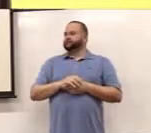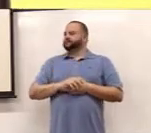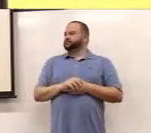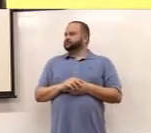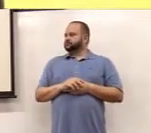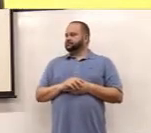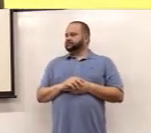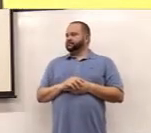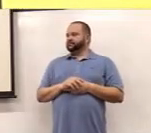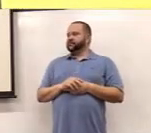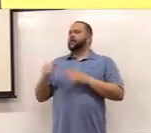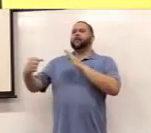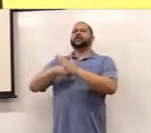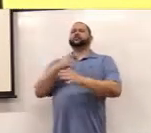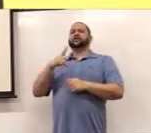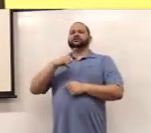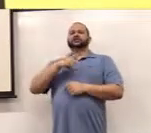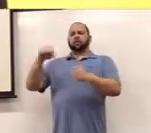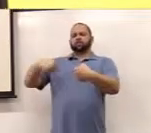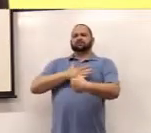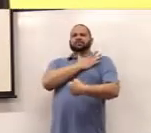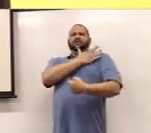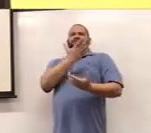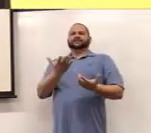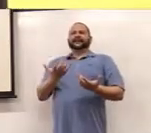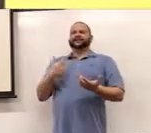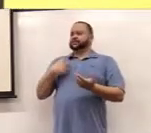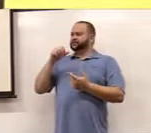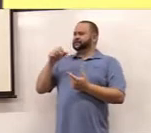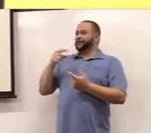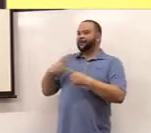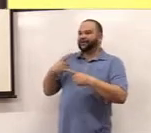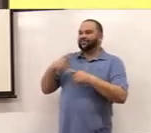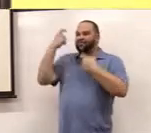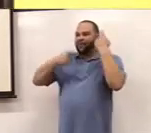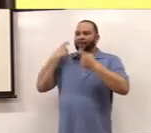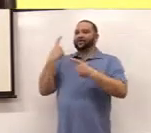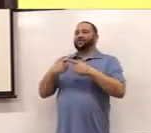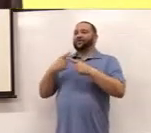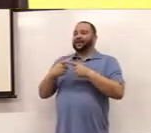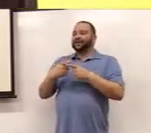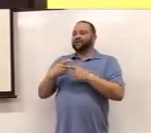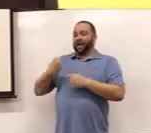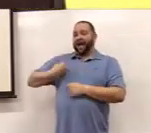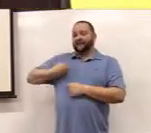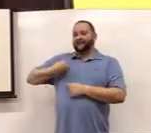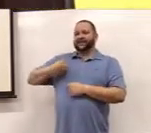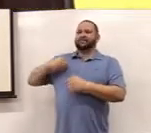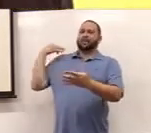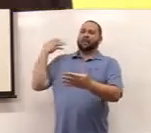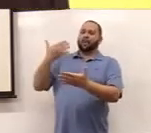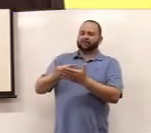Ele era músico, não só de preconceito, mas de preocupação para ele. O que ele vai fazer? Ele passou a vida inteira estudando para